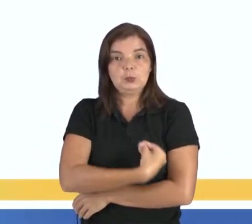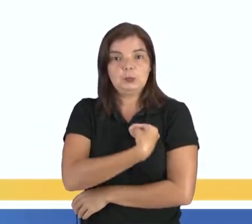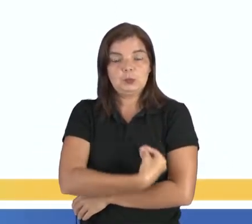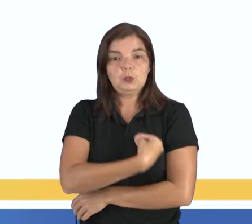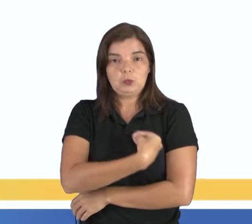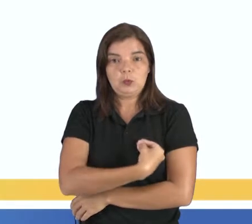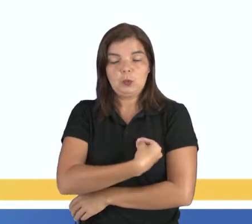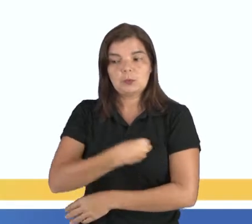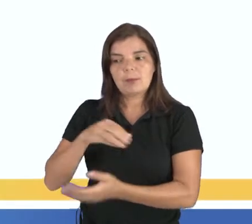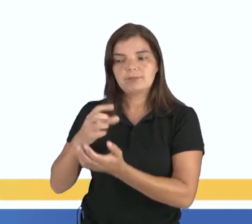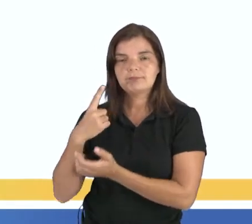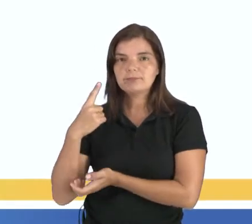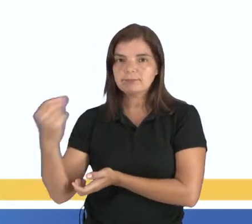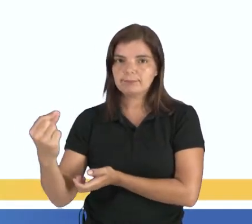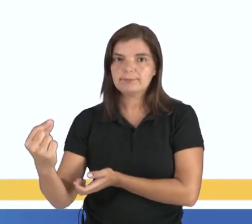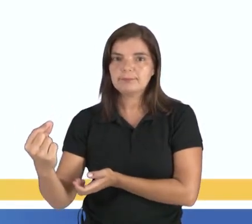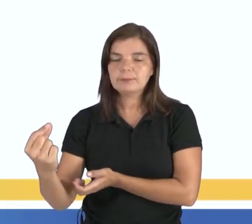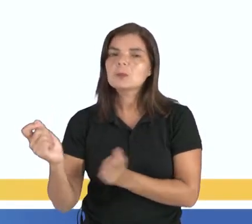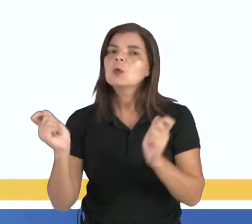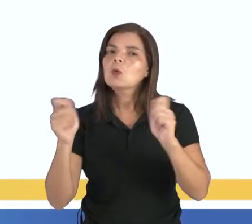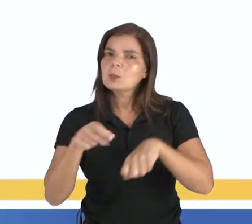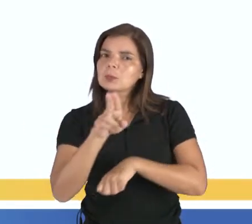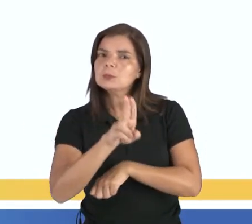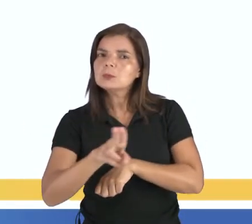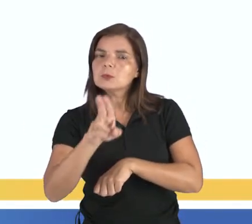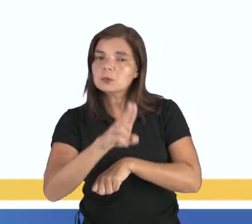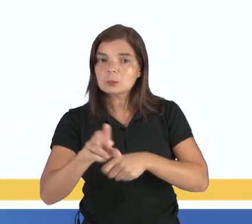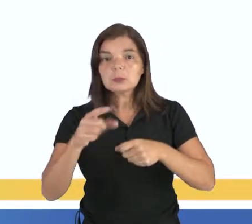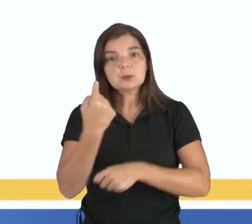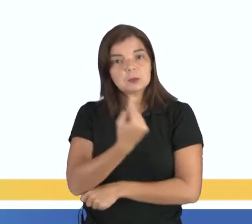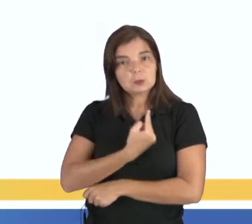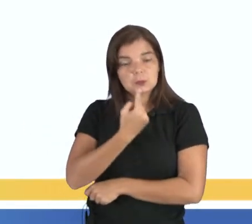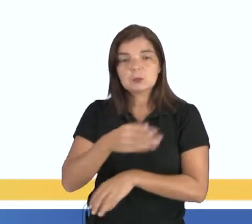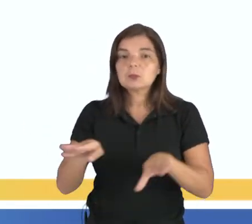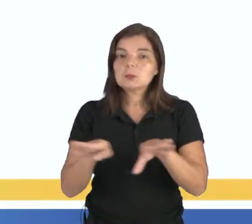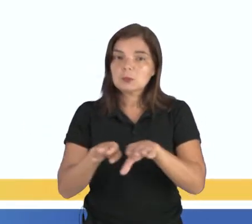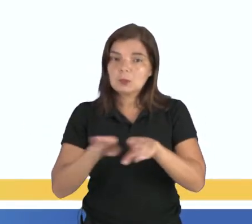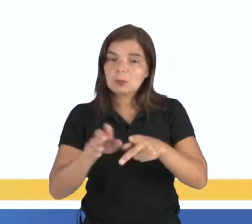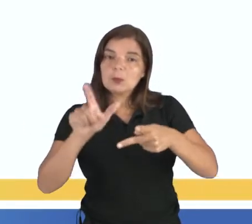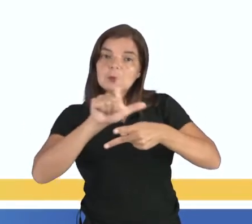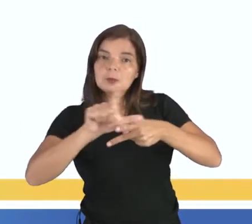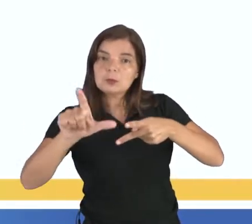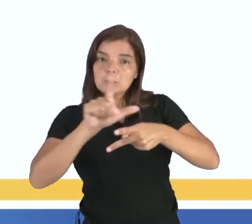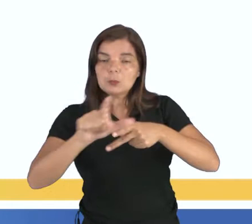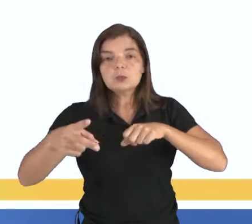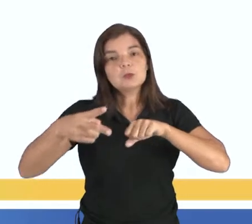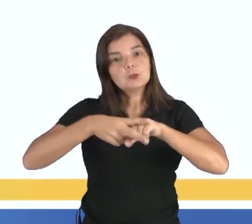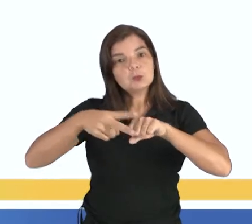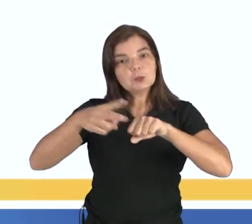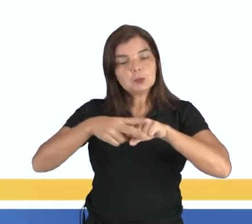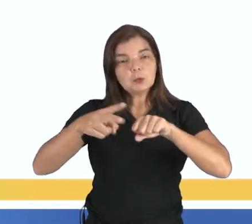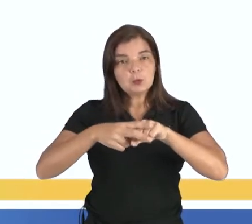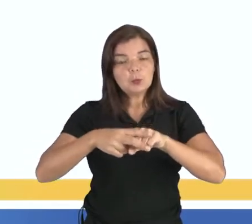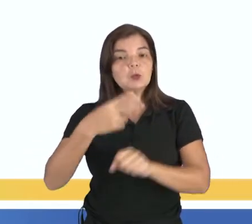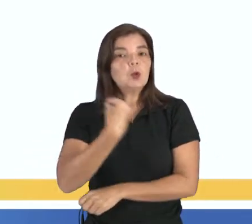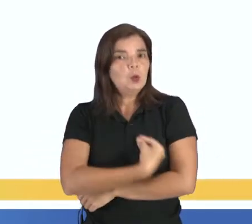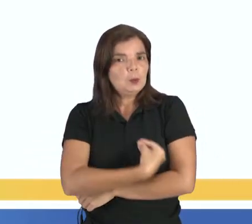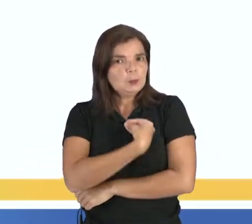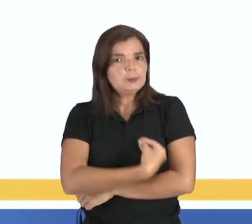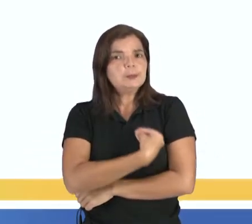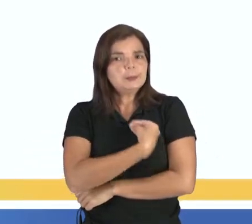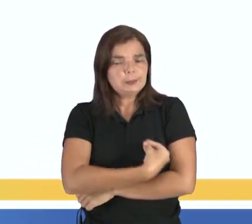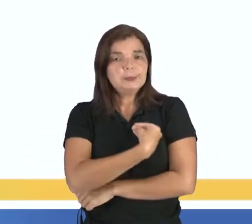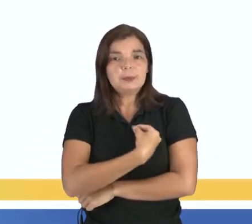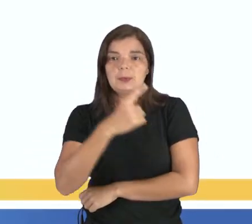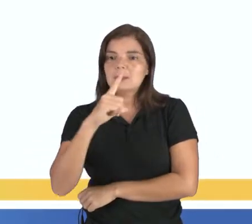se retirou. Eu posso utilizar tanto no singular quanto no plural o verbo. Grande número dos presentes